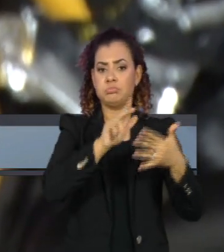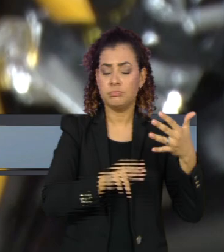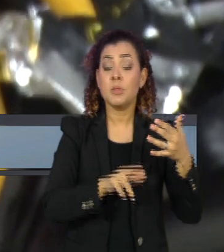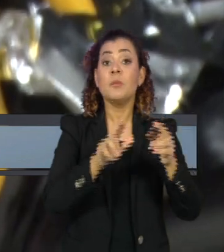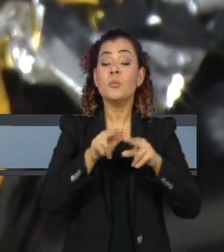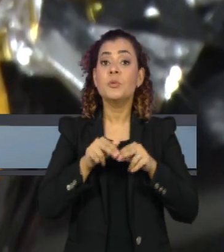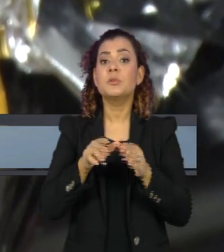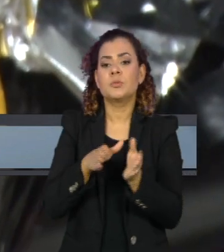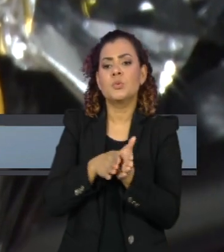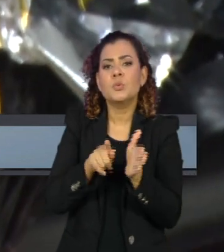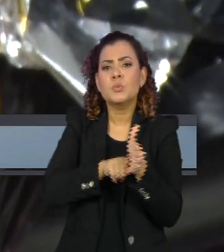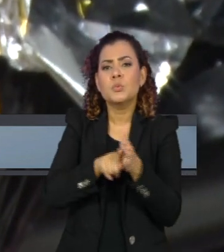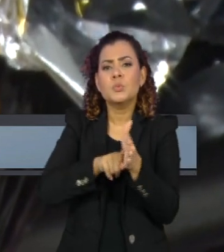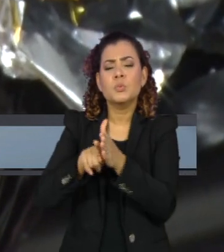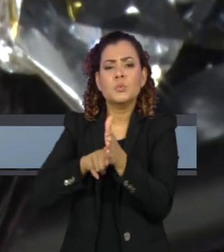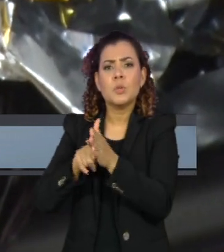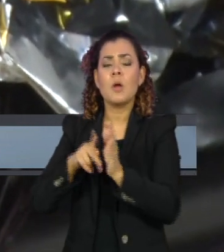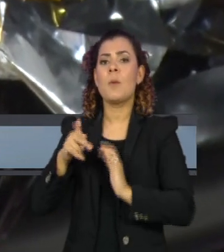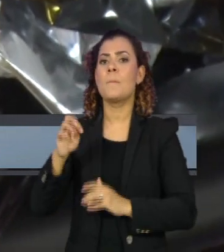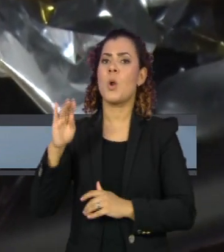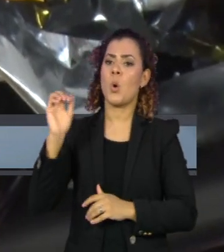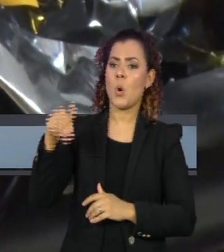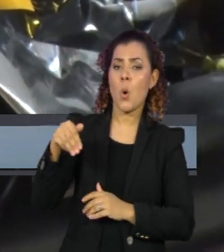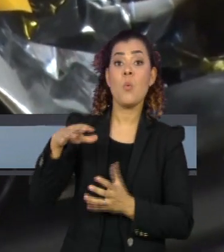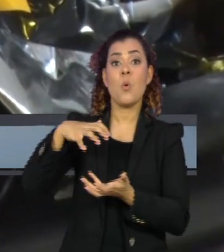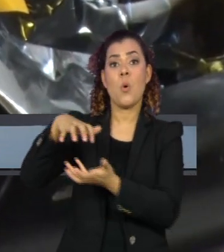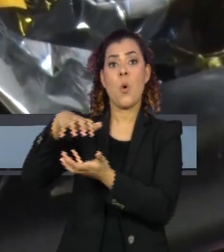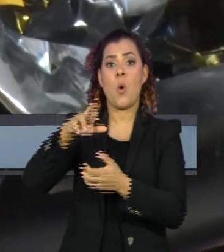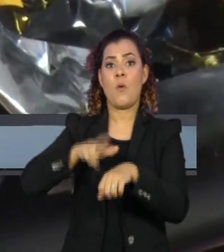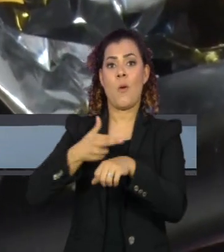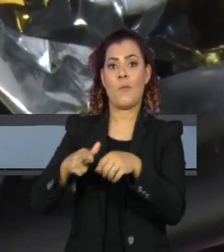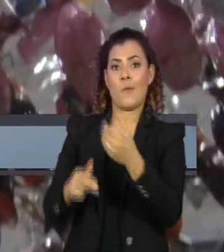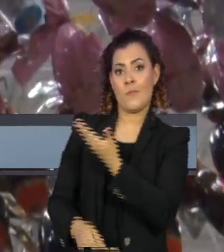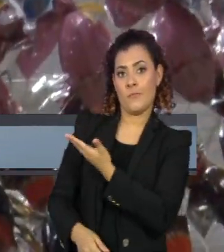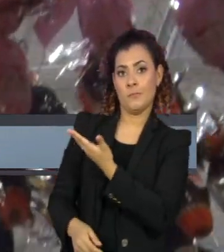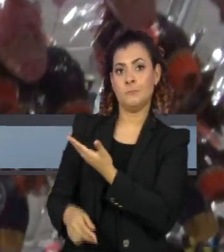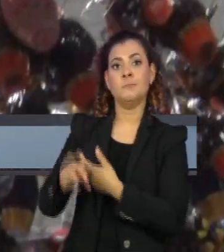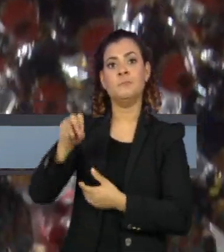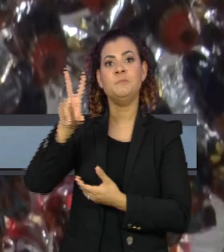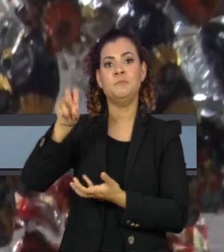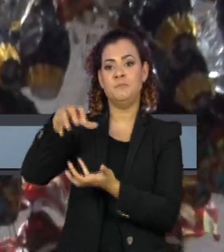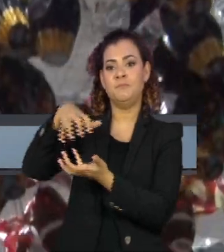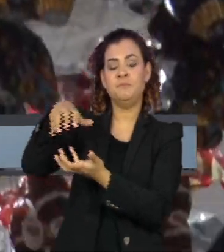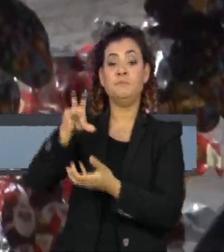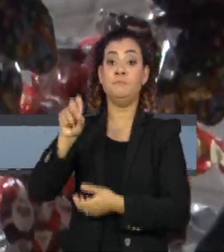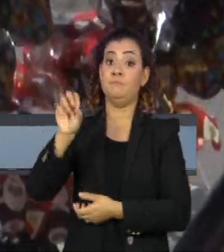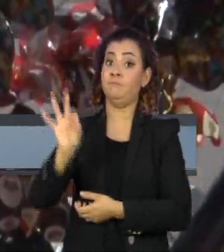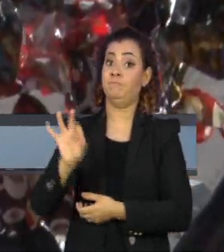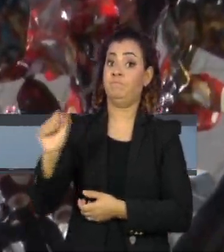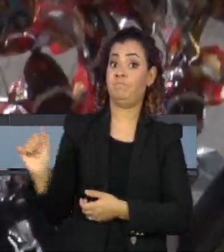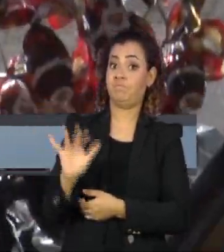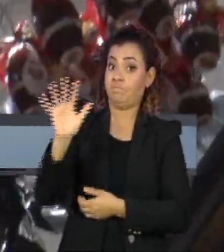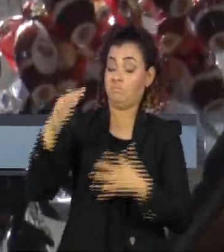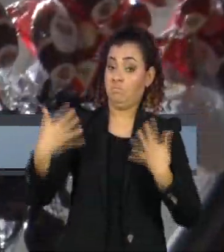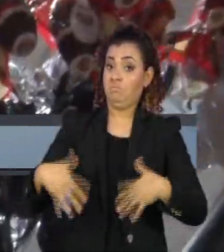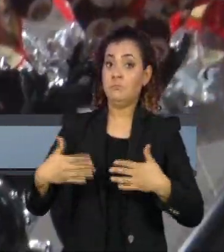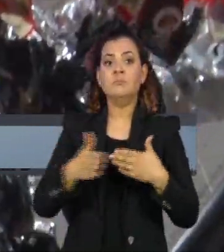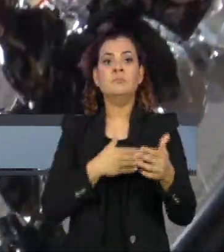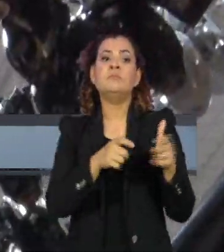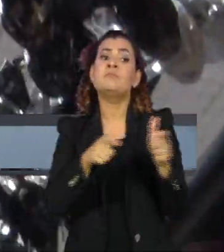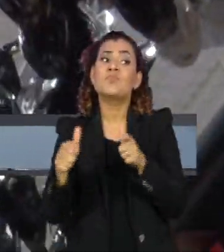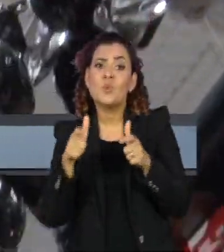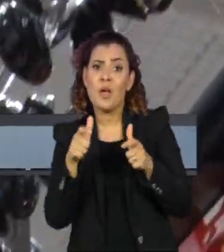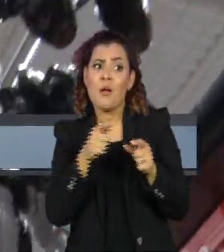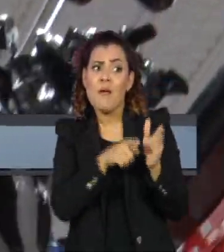do Núcleo de Inteligência da Fundação Procon, os ovos de Páscoa estão até 50% mais caros, dependendo do local de compra,